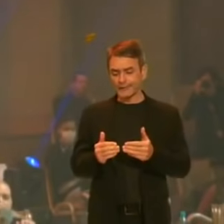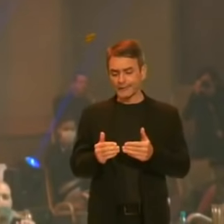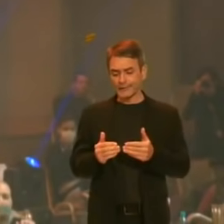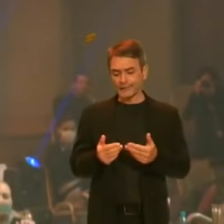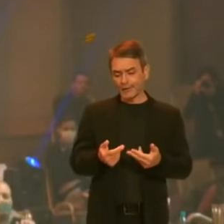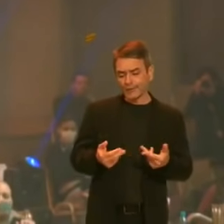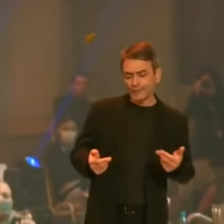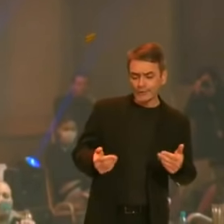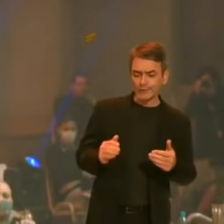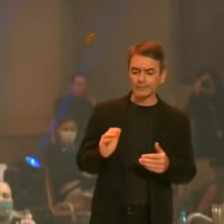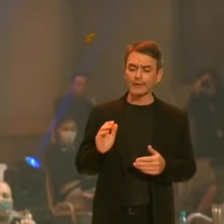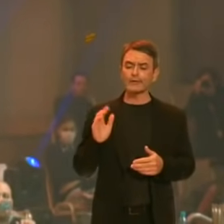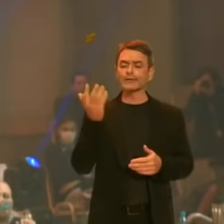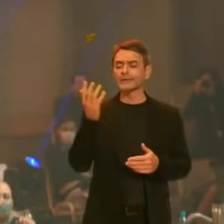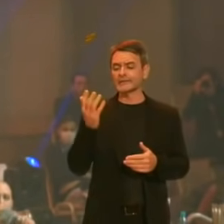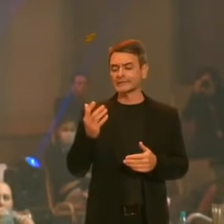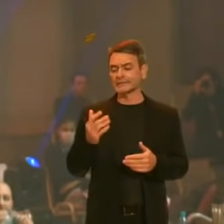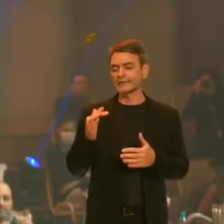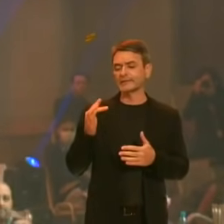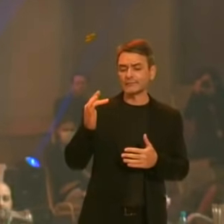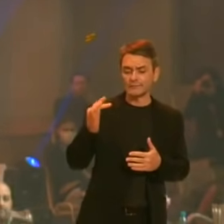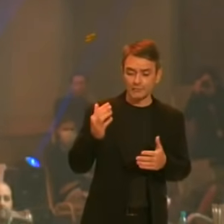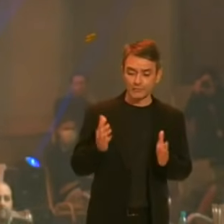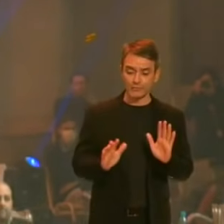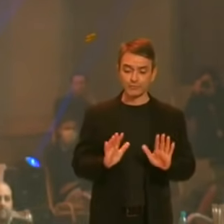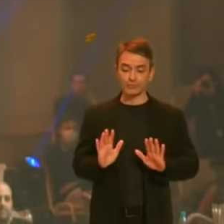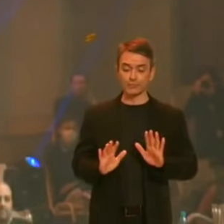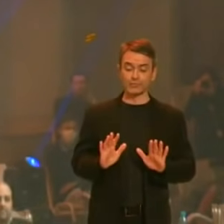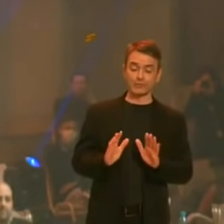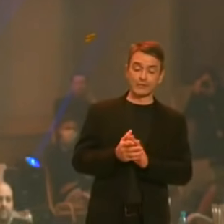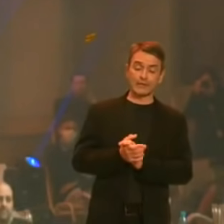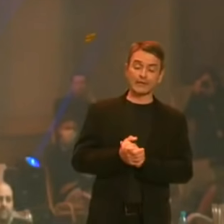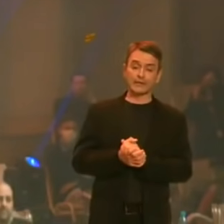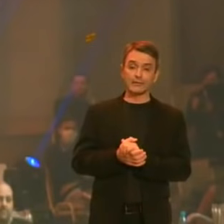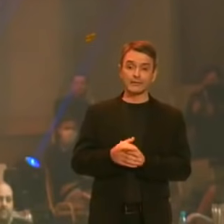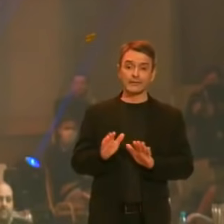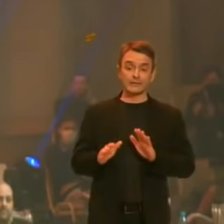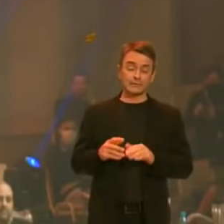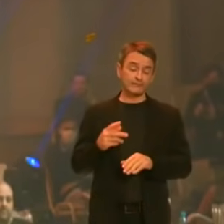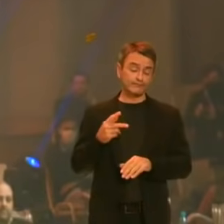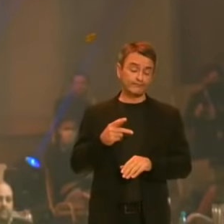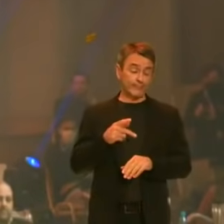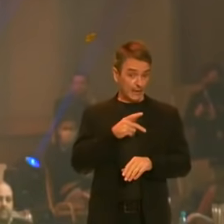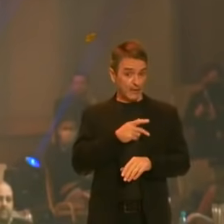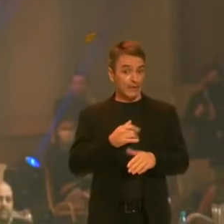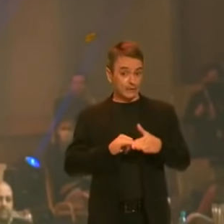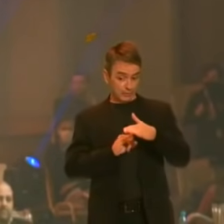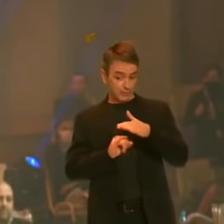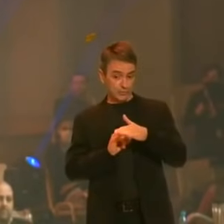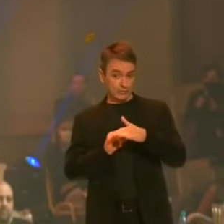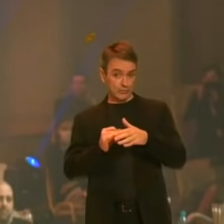lá nos Estados Unidos. E dentro dessa previsão de tendência, eles estão dizendo que